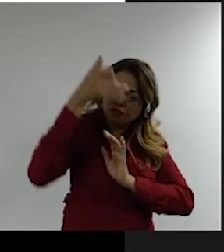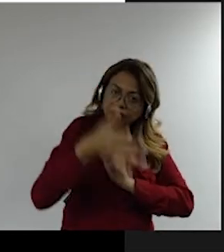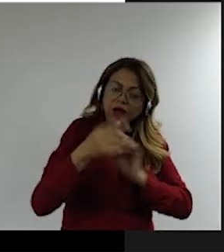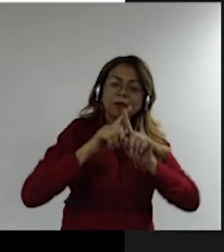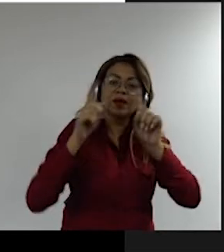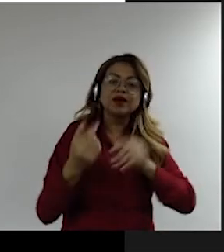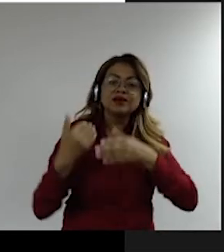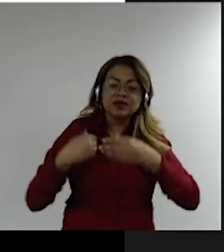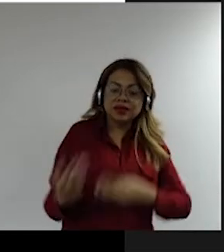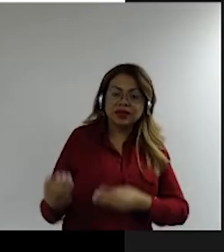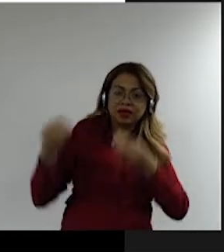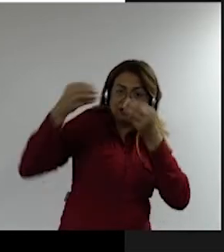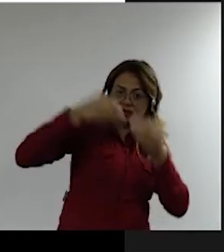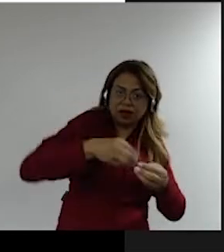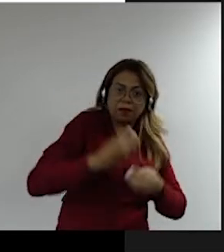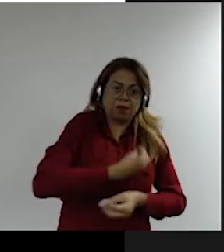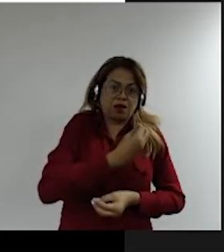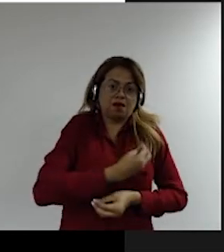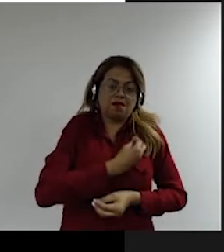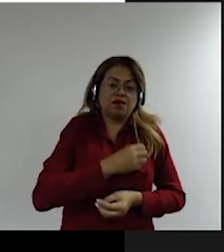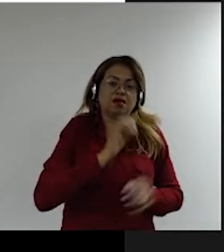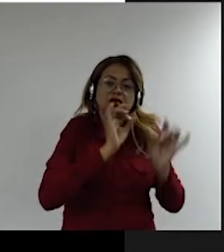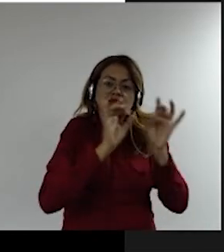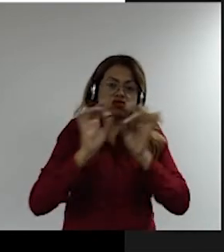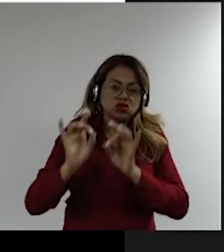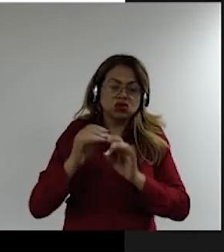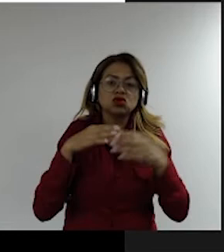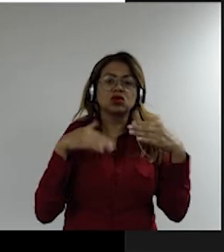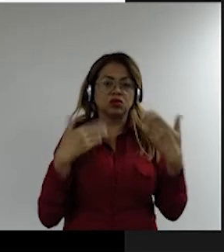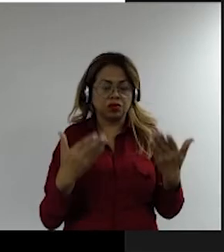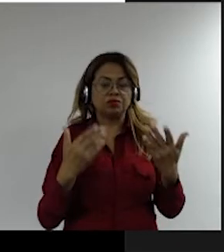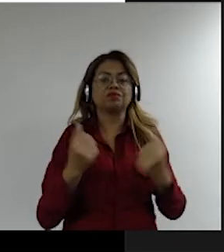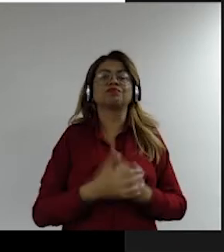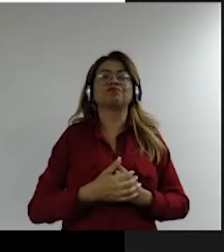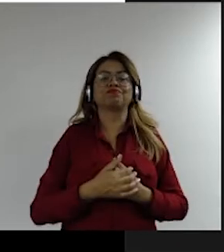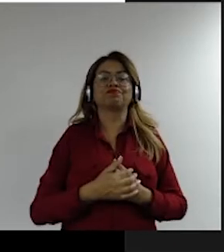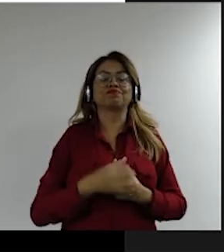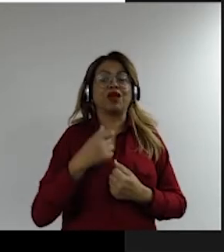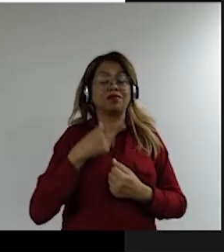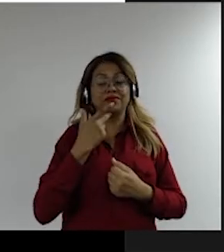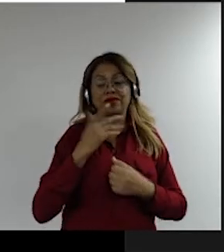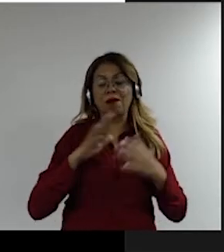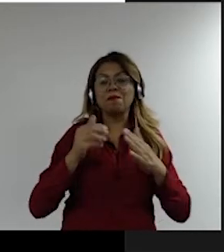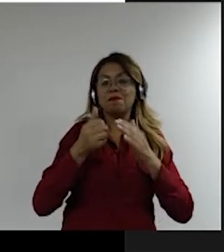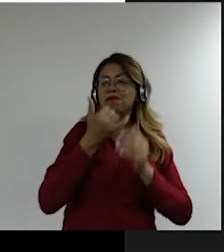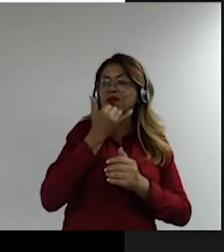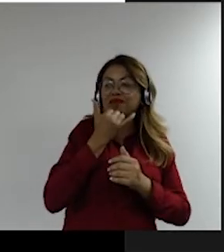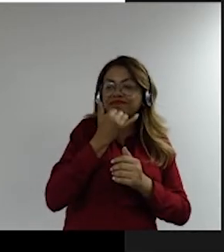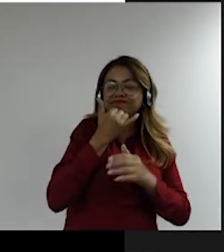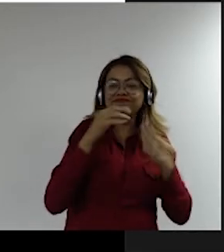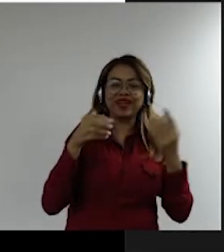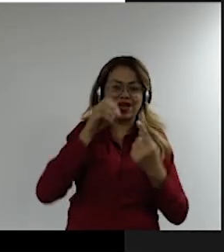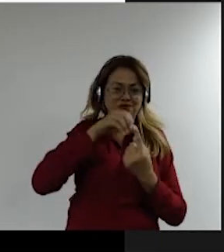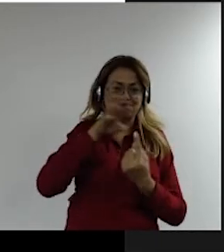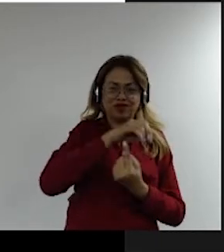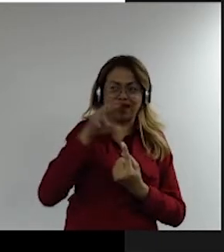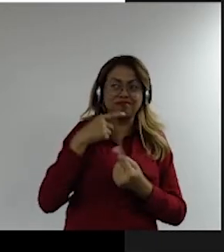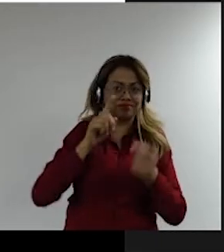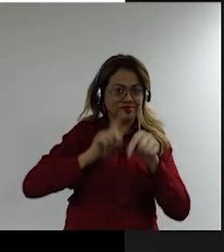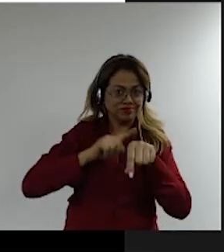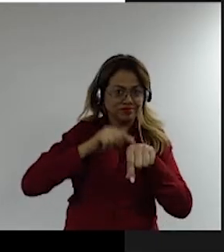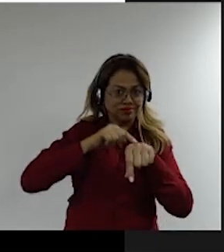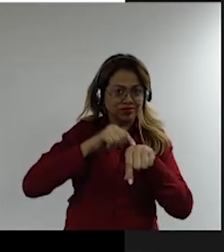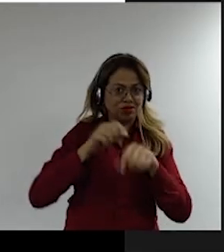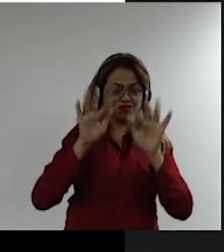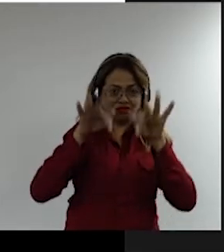da realidade. Professor, eu estou fazendo meu papel, meu chato aqui de moderador, estamos no minuto final.